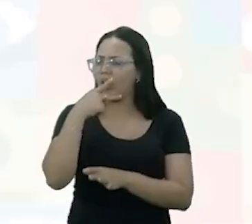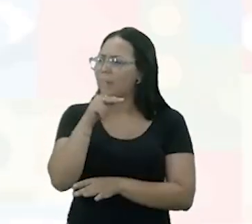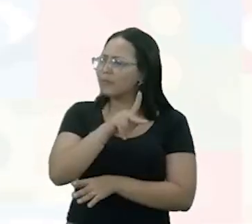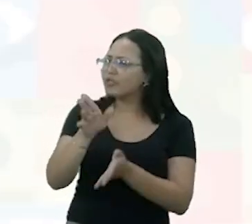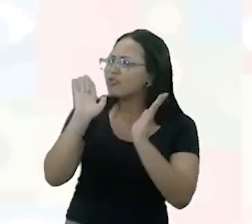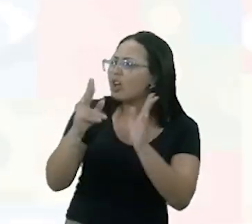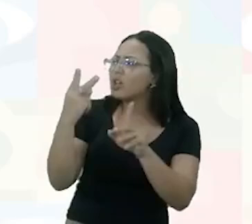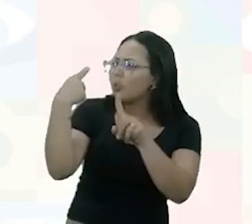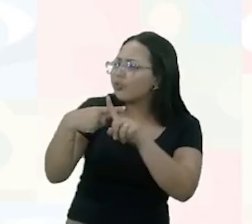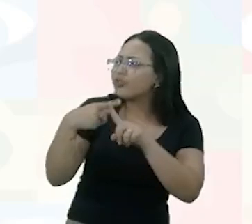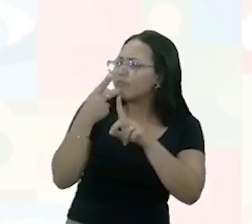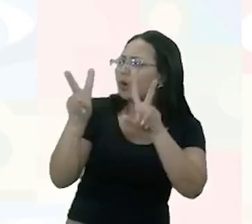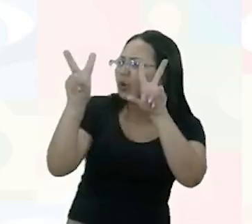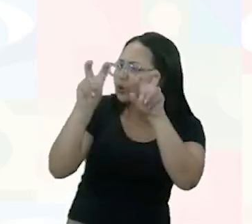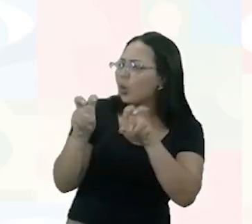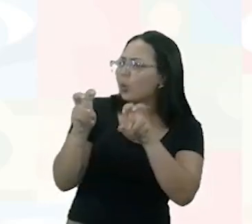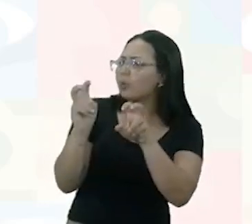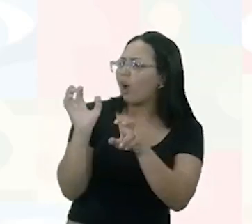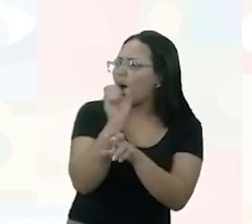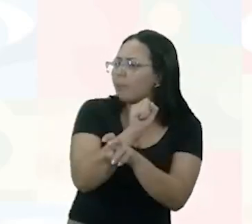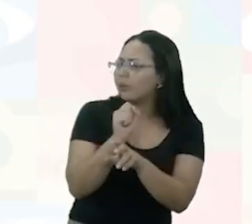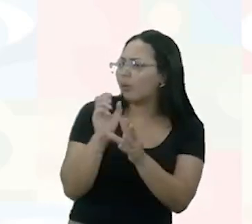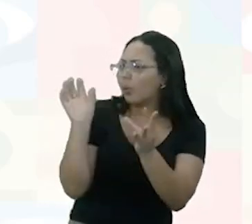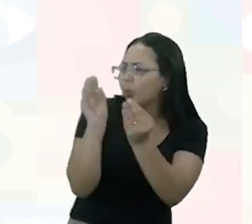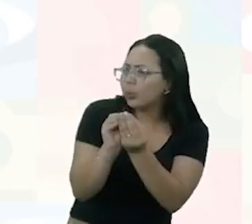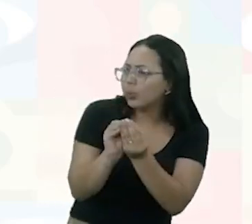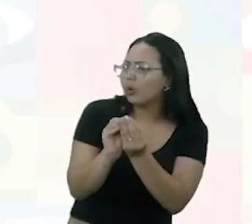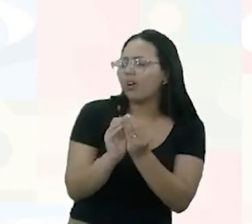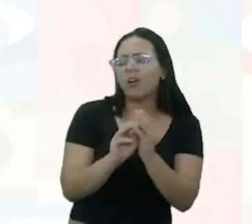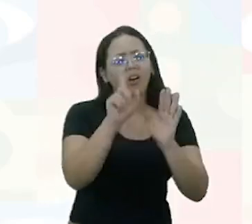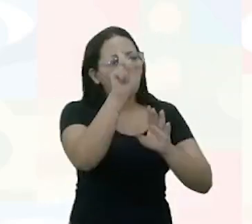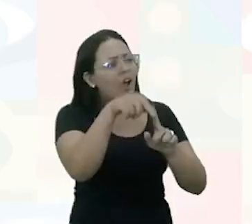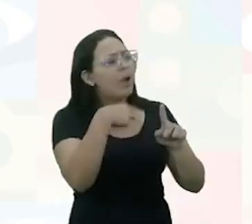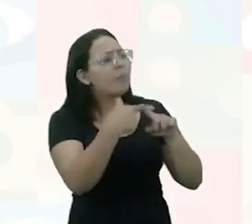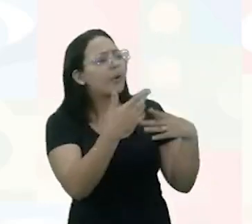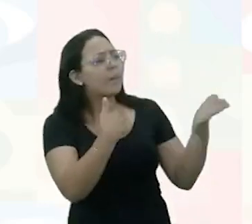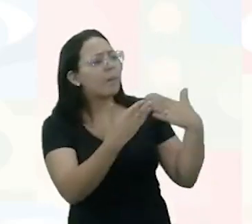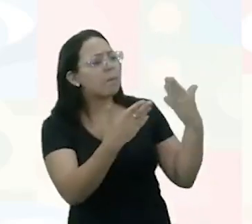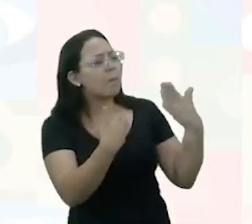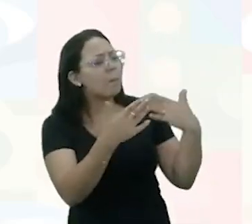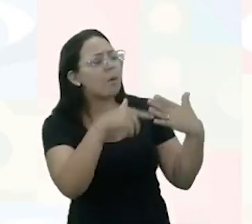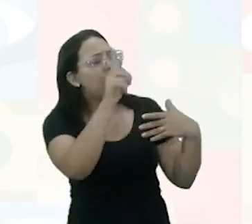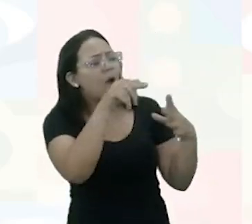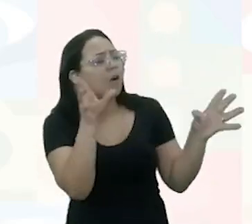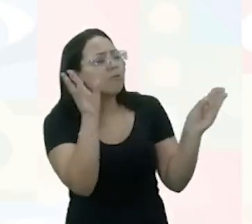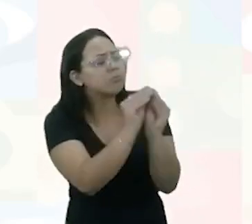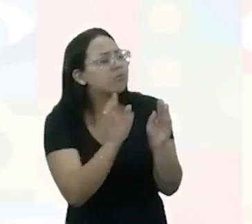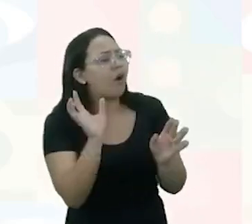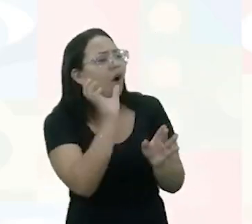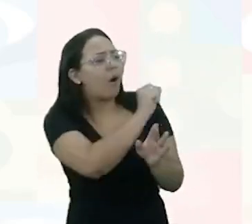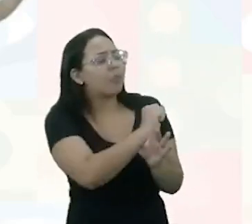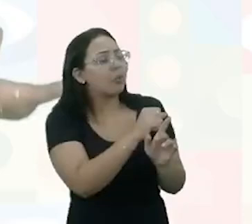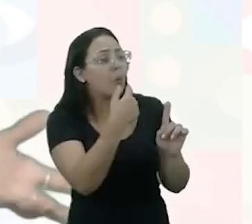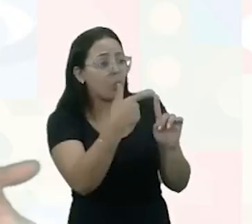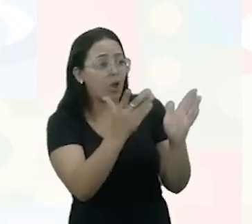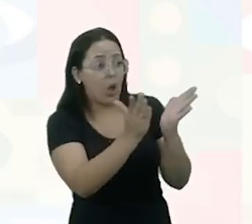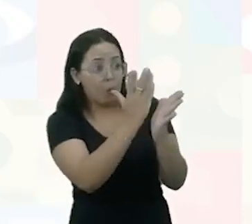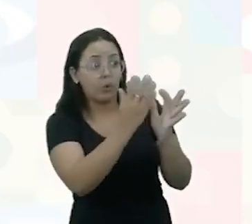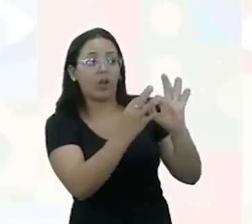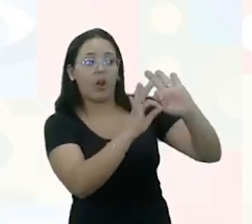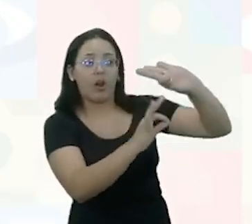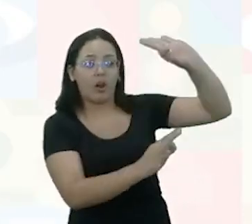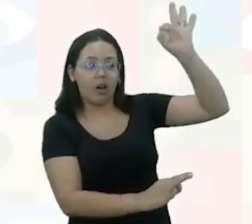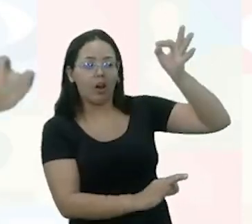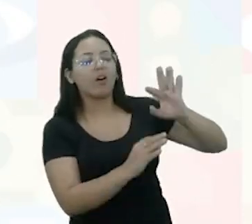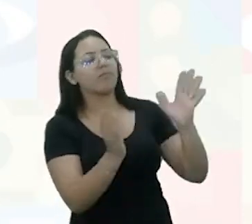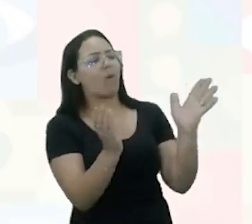já é a segunda vez que você fala de forma breve. É, porque esse nosso papo aqui ele é bem breve comparado ao e-book, que está